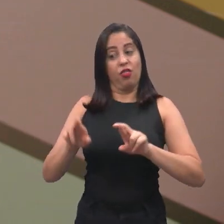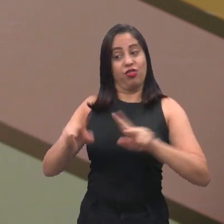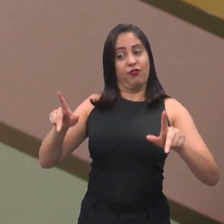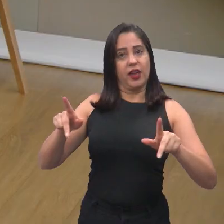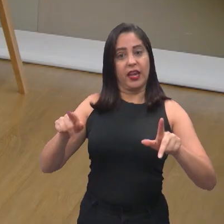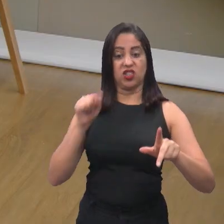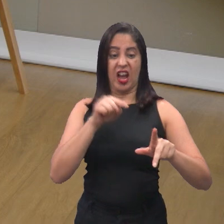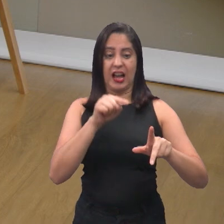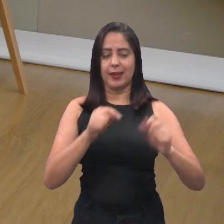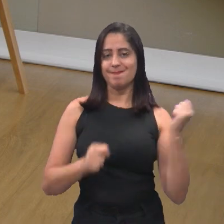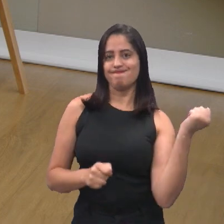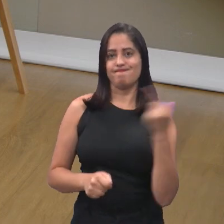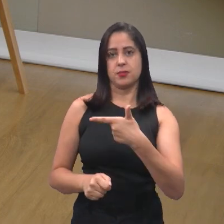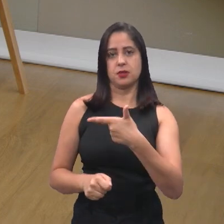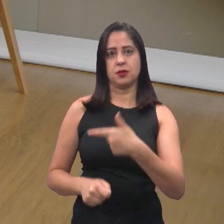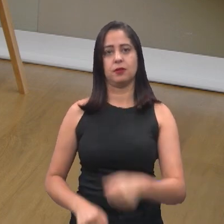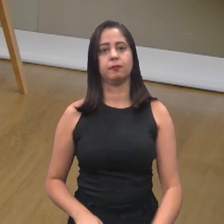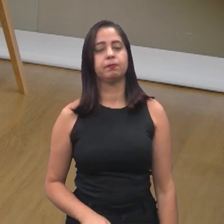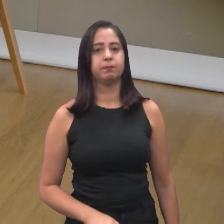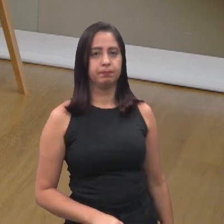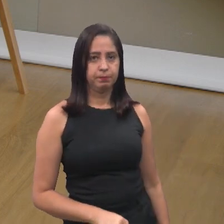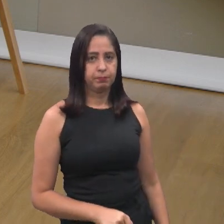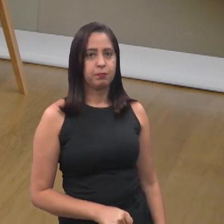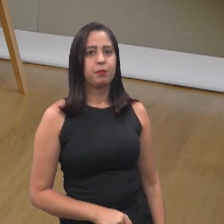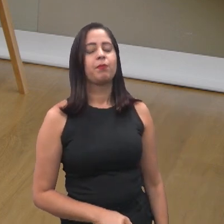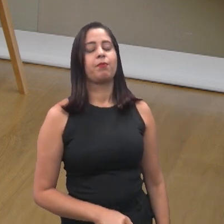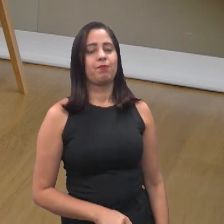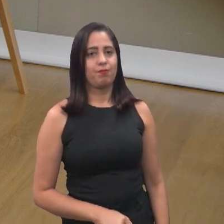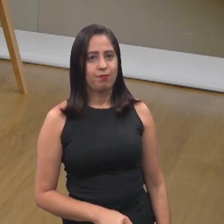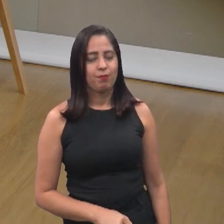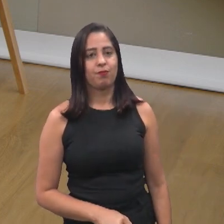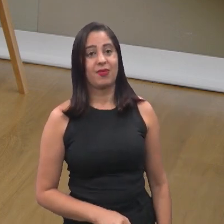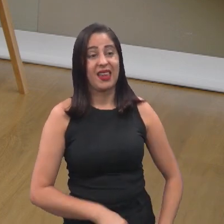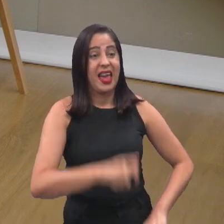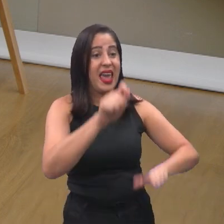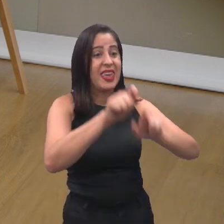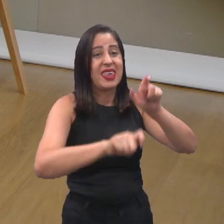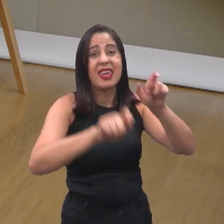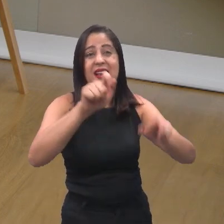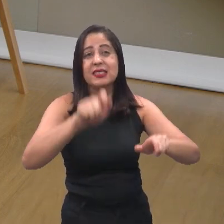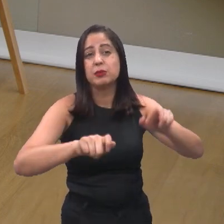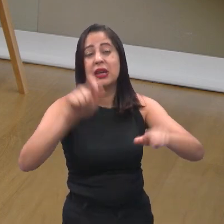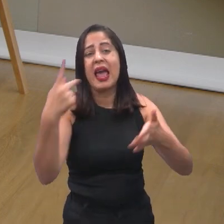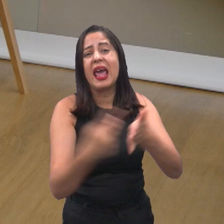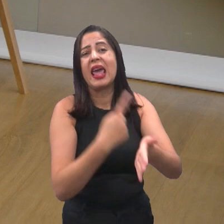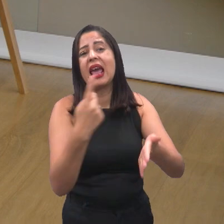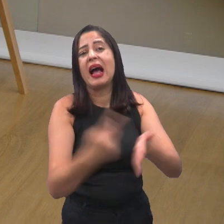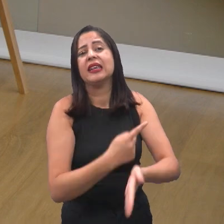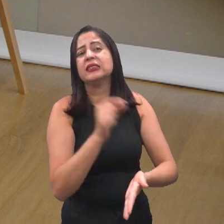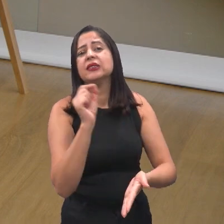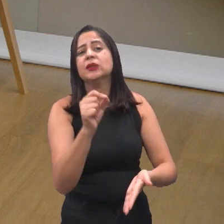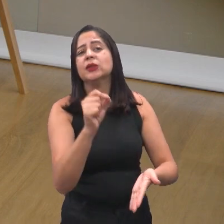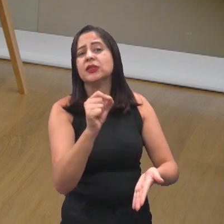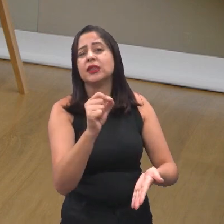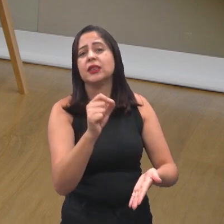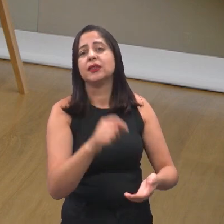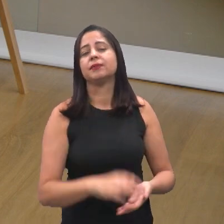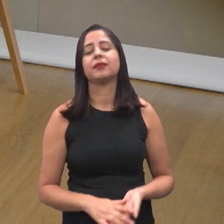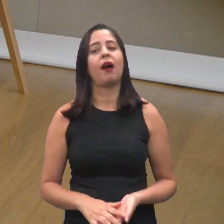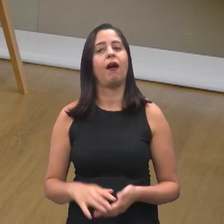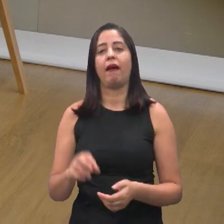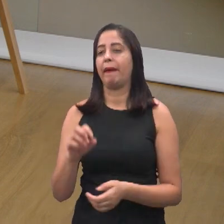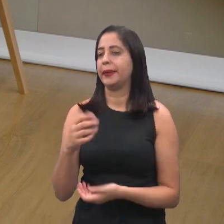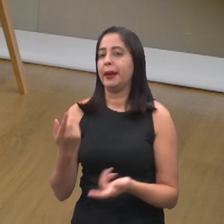E quais são os principais erros que as mulheres cometem quando elas já estão com esgotamento profissional? Continuar fazendo o que elas fazem, achar